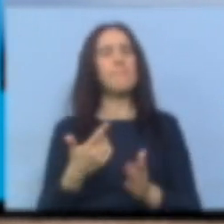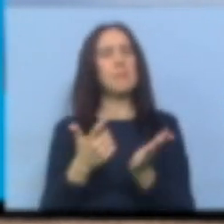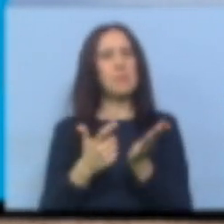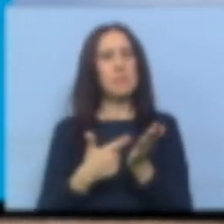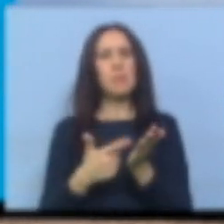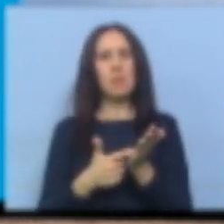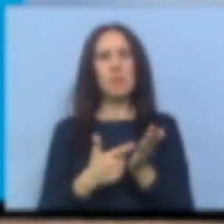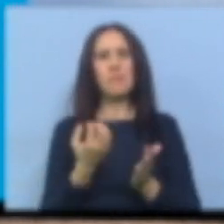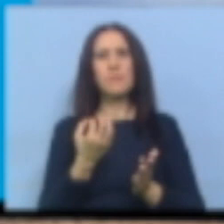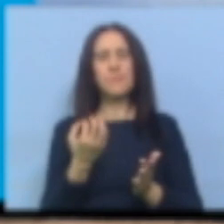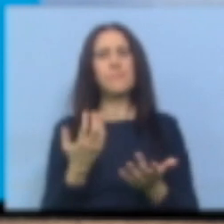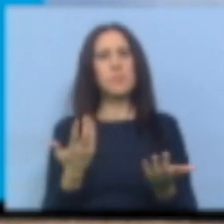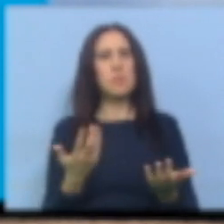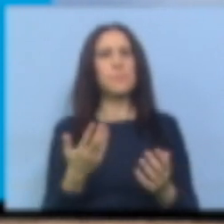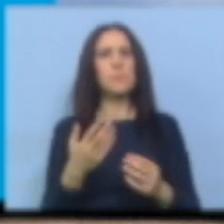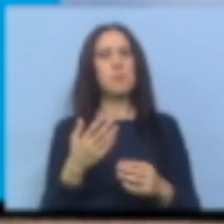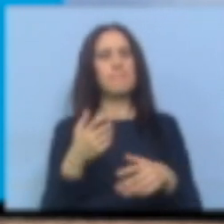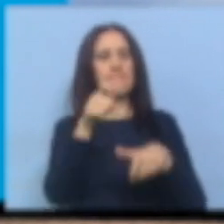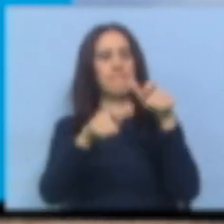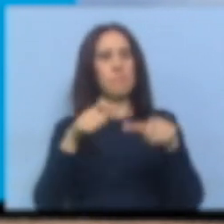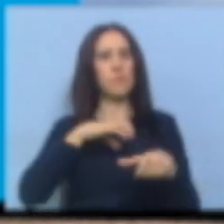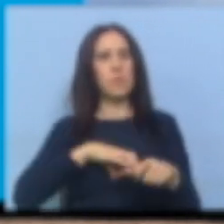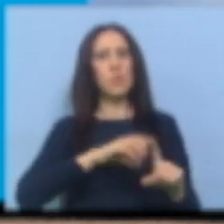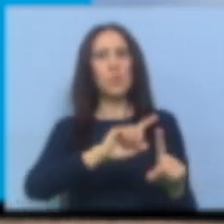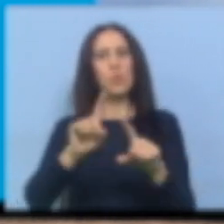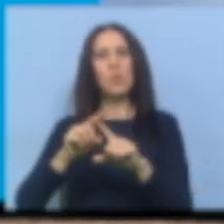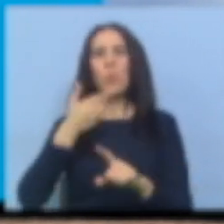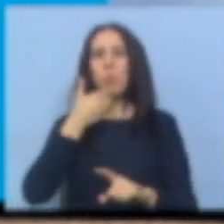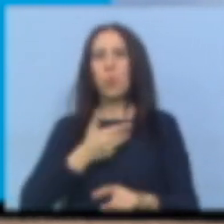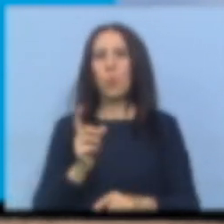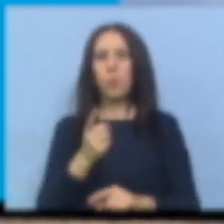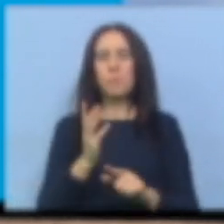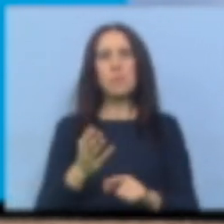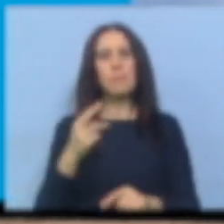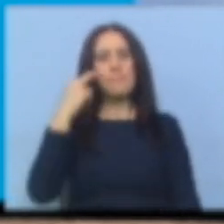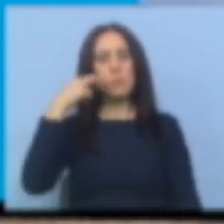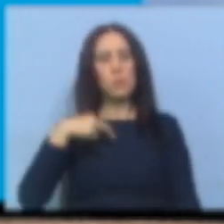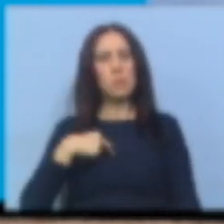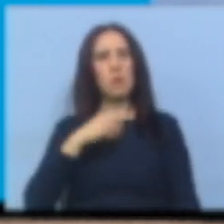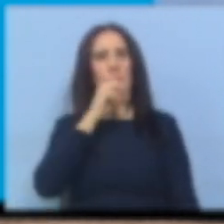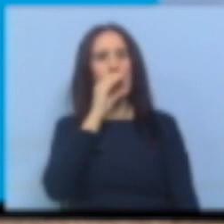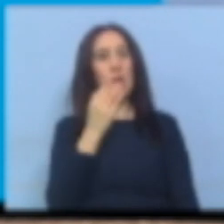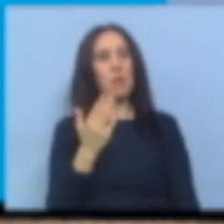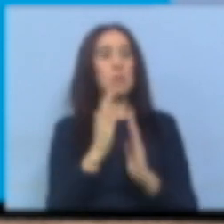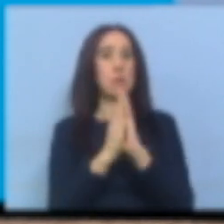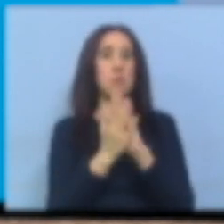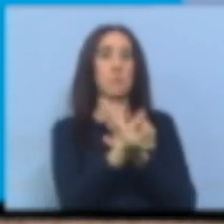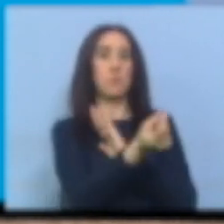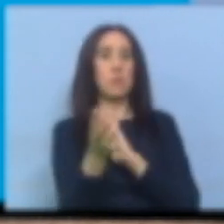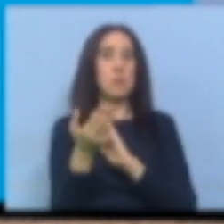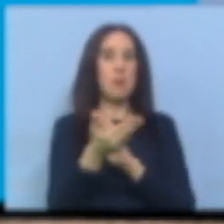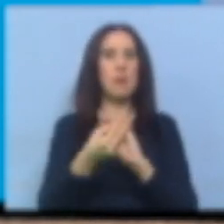necessidade de os diferentes agentes profissionais terem competências para reconhecer quer a diversidade religiosa,